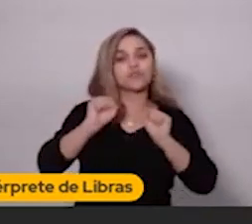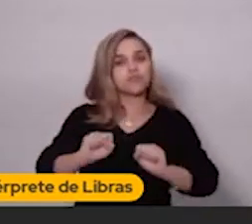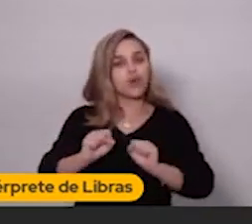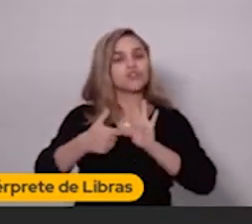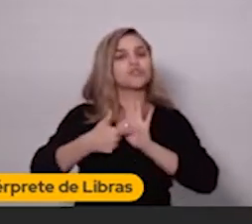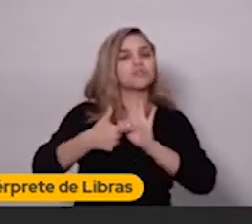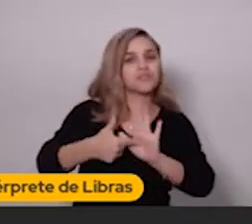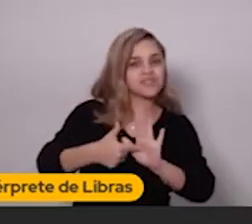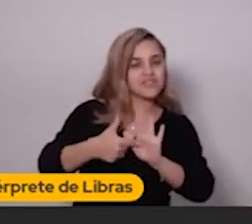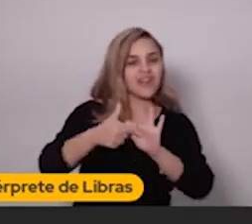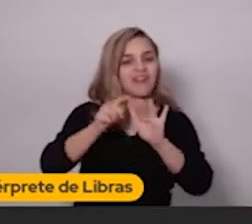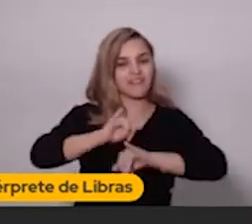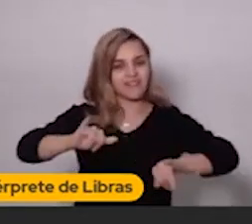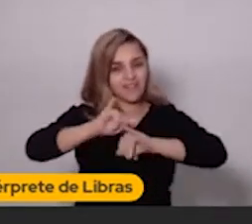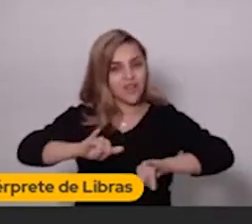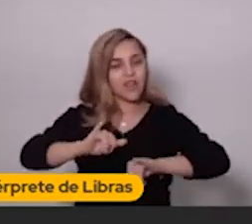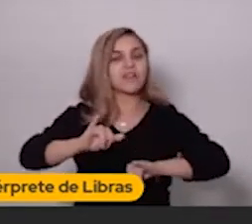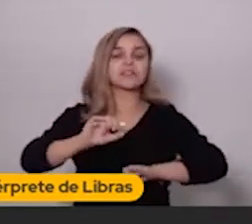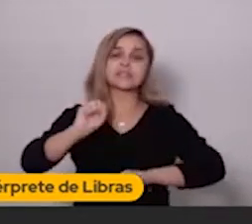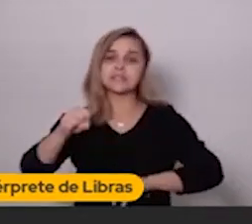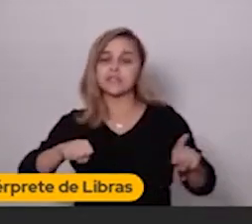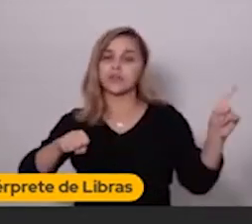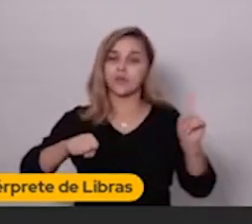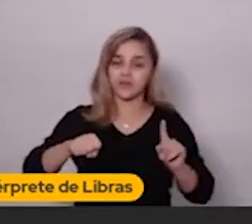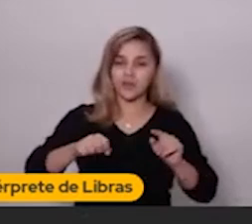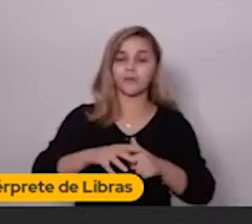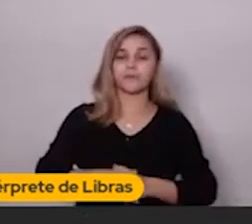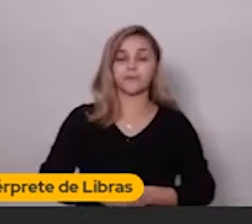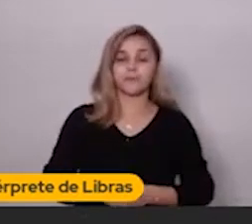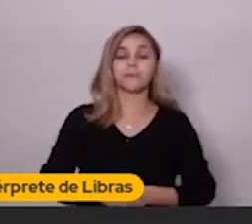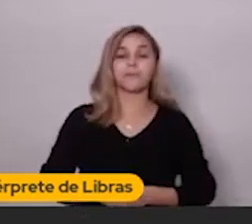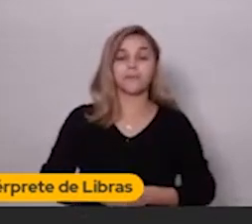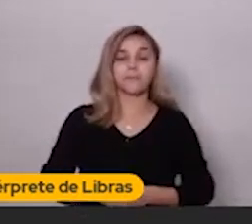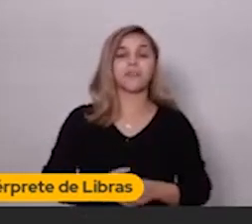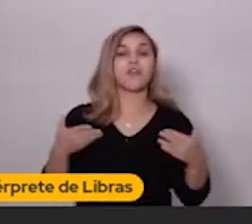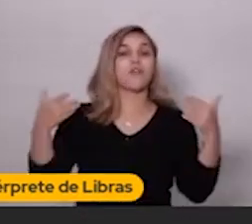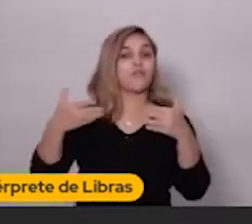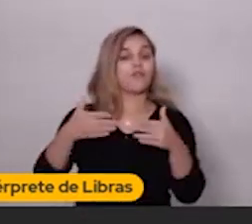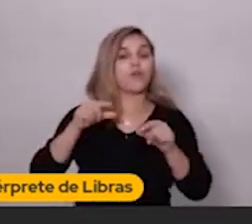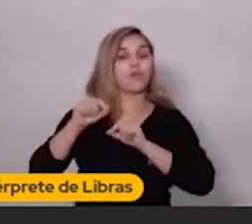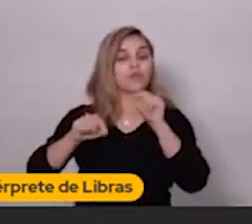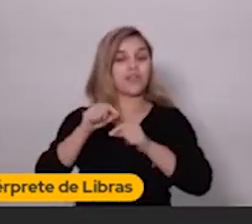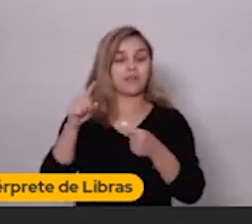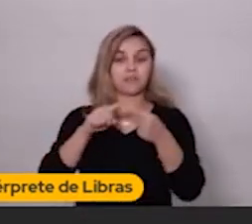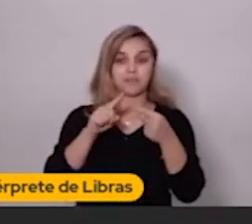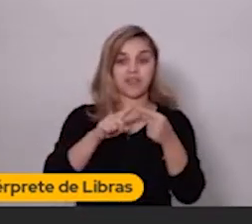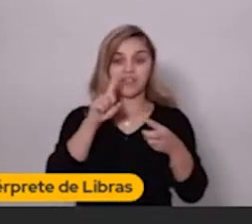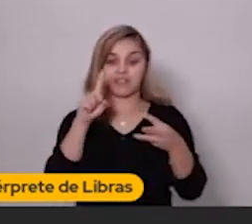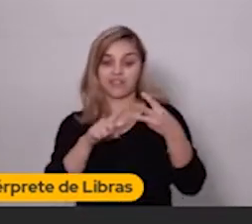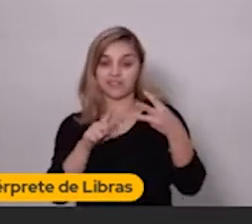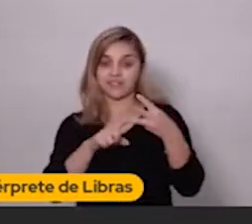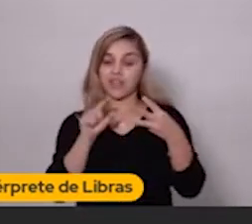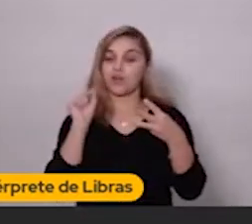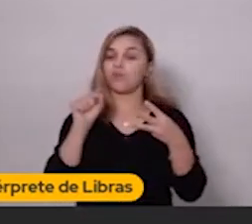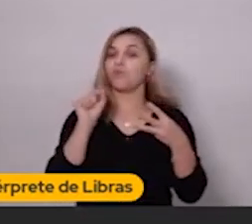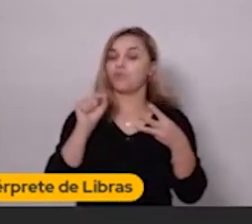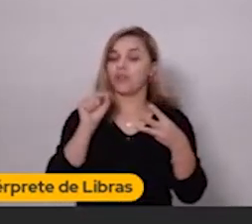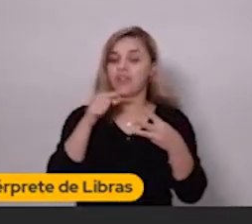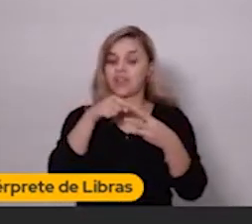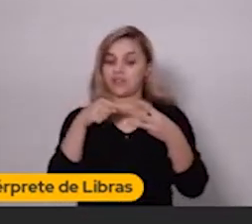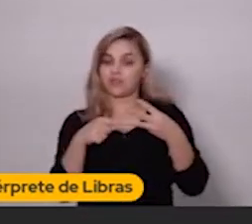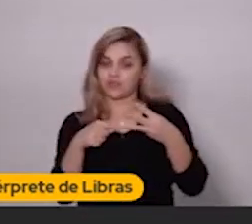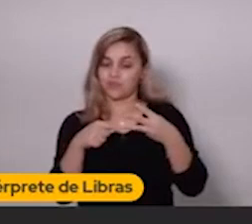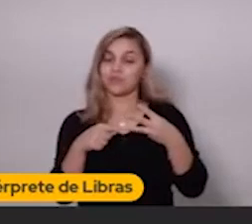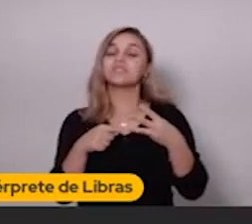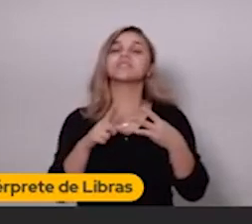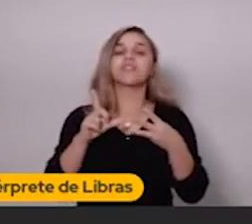não aos usuários. A gente vai focar na primeira e na terceira política, porque são as que afetam vocês, que podem,